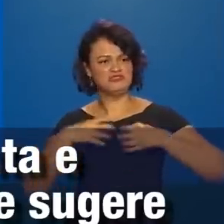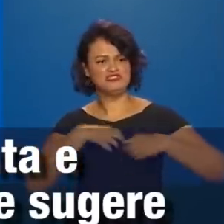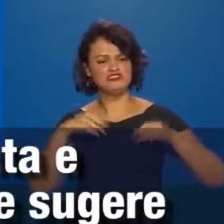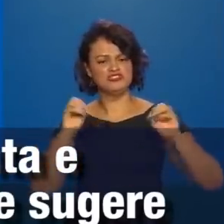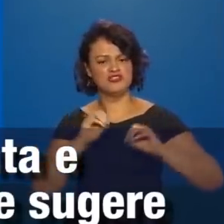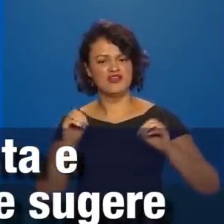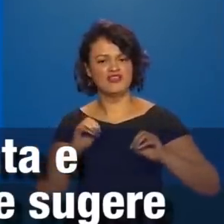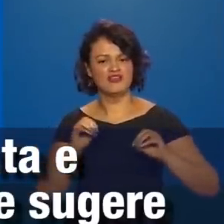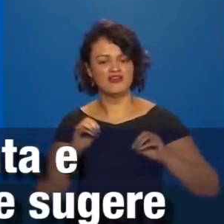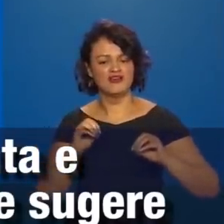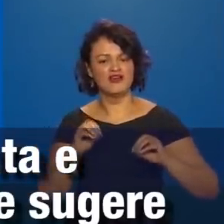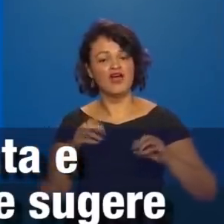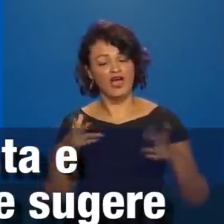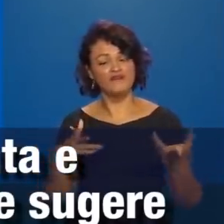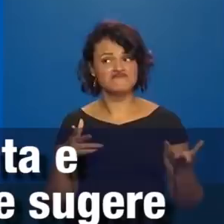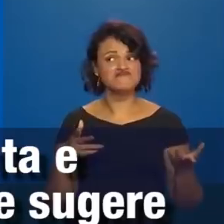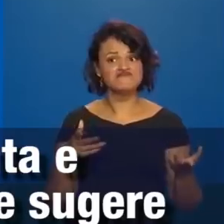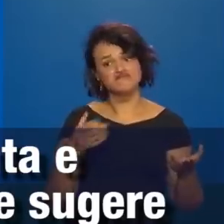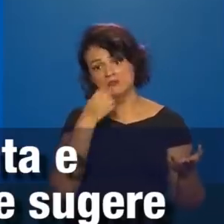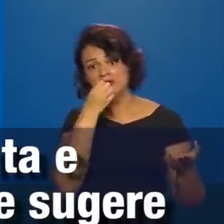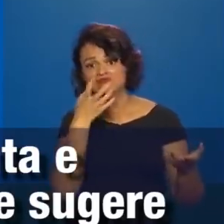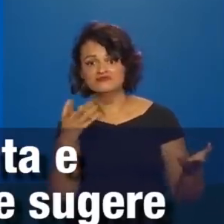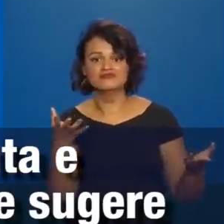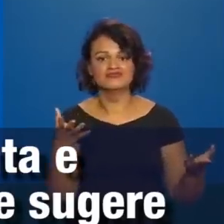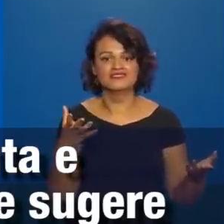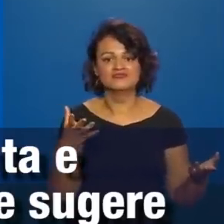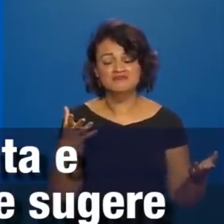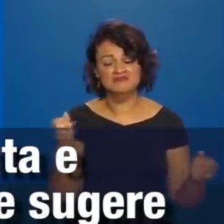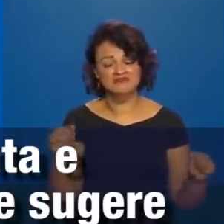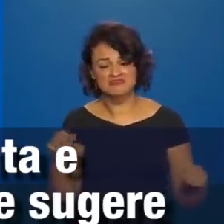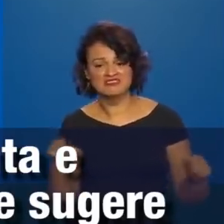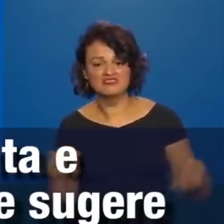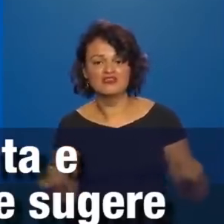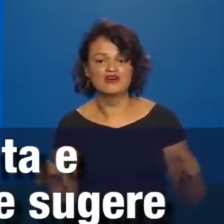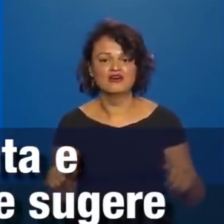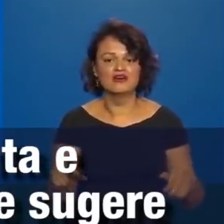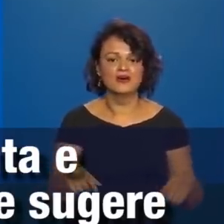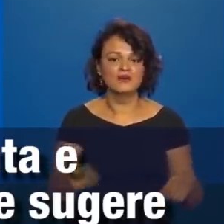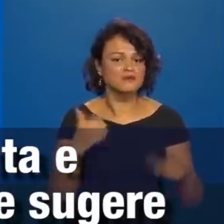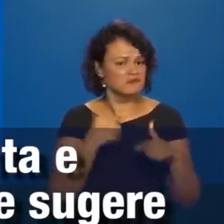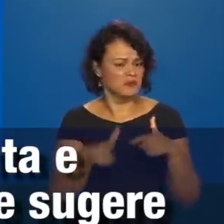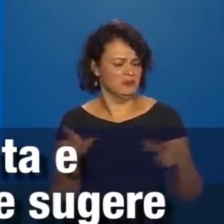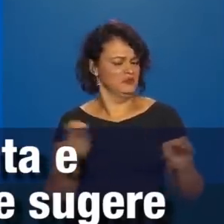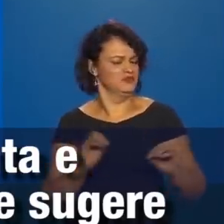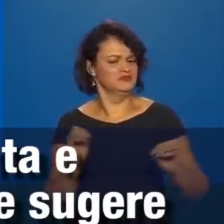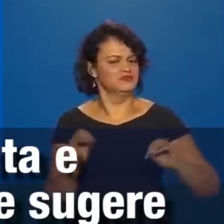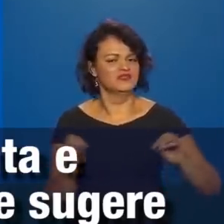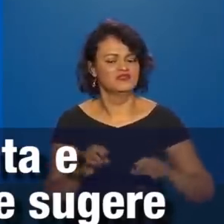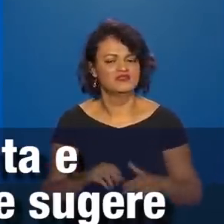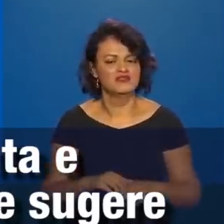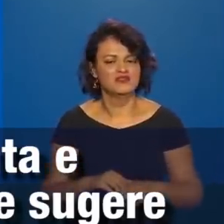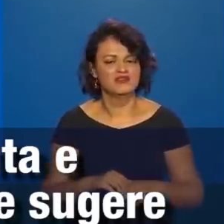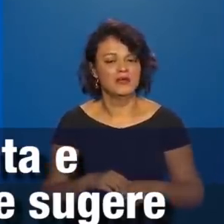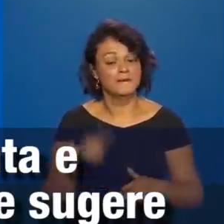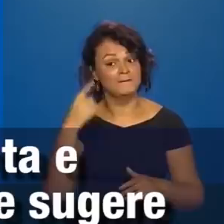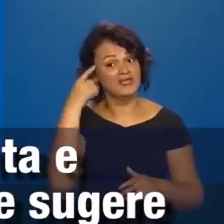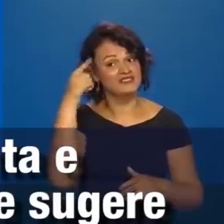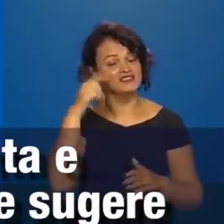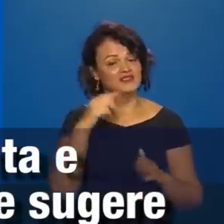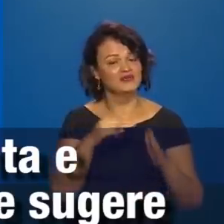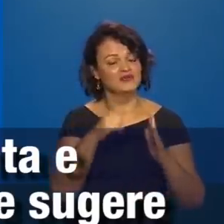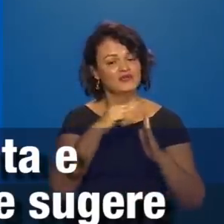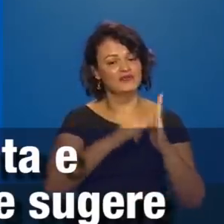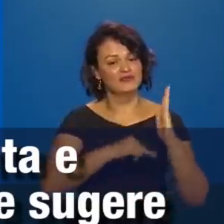teoria, ela é razoável, ela não tem problema do ponto de vista